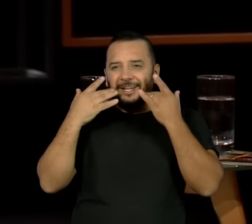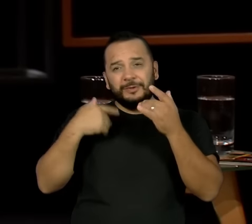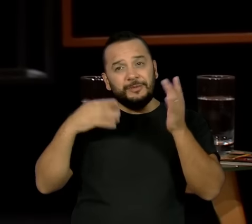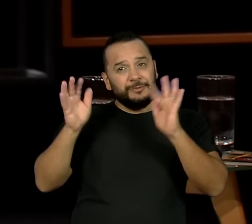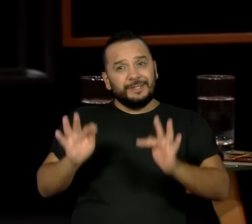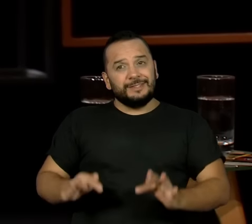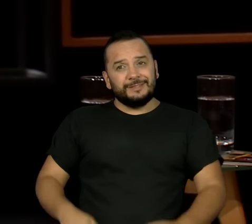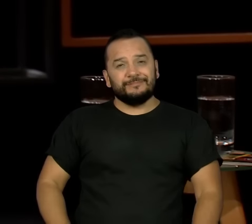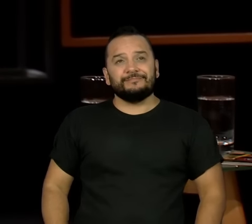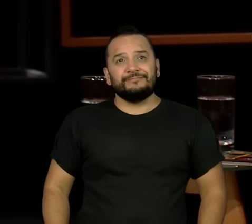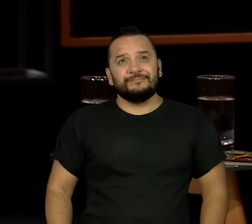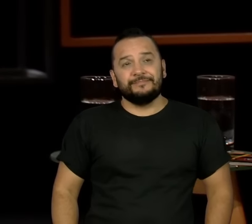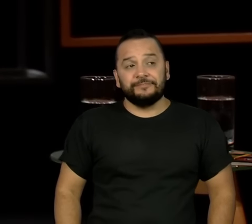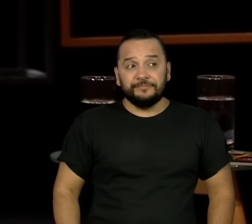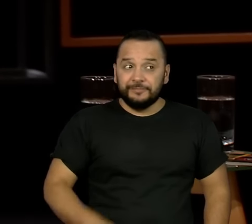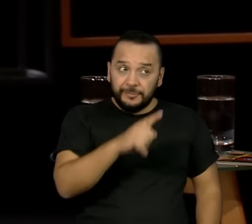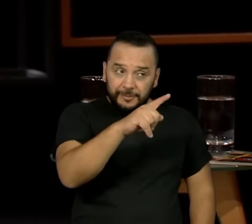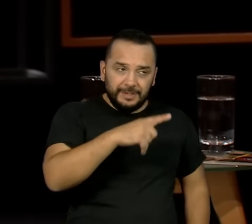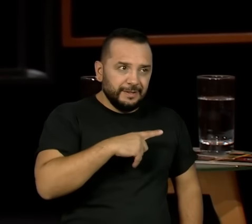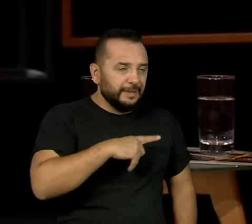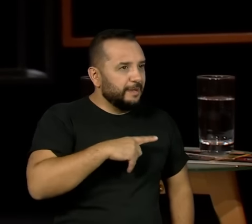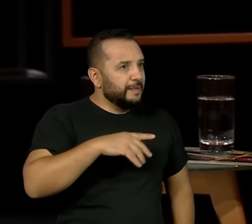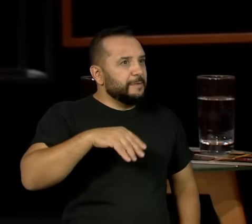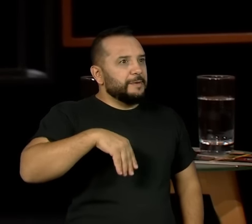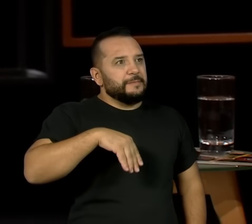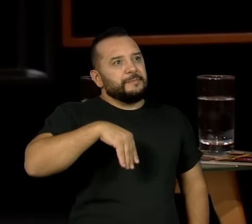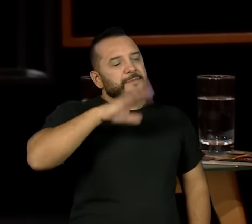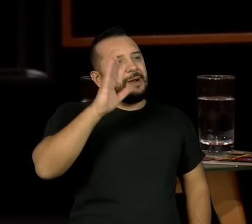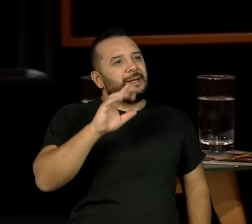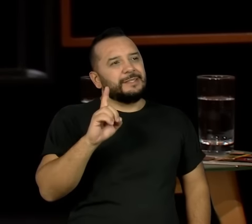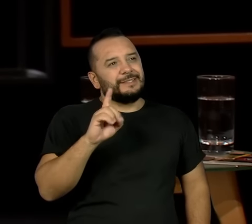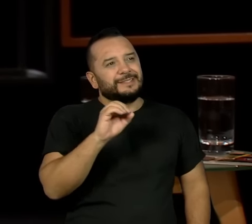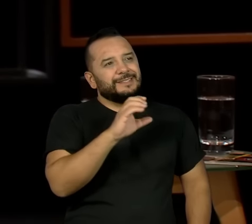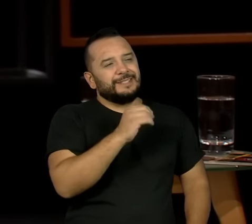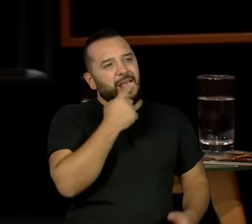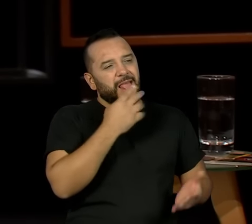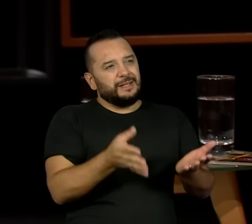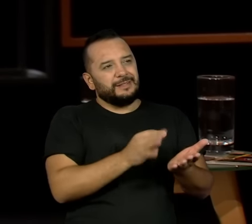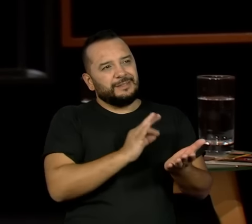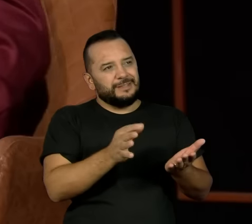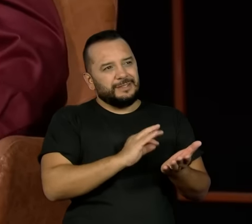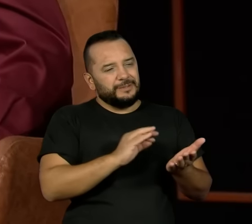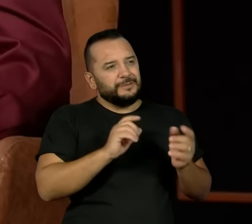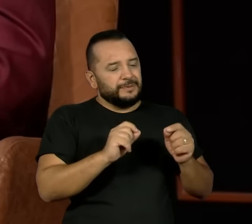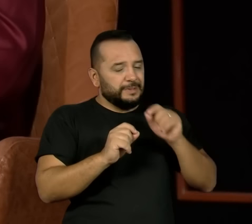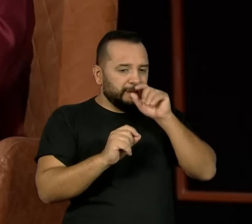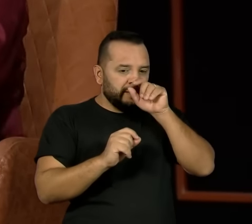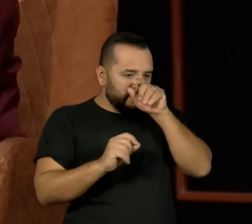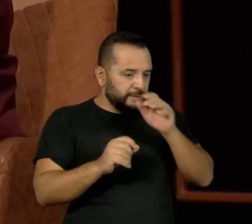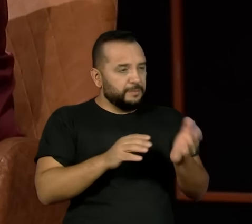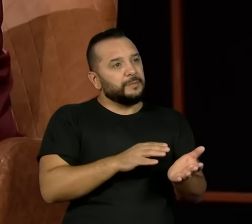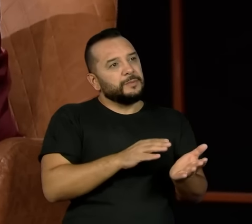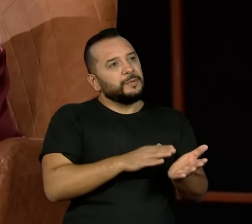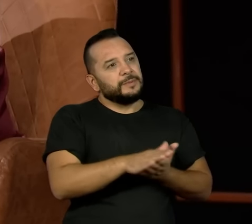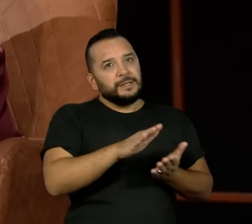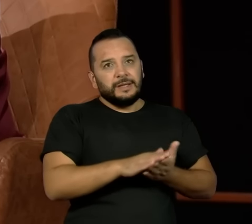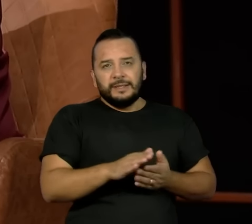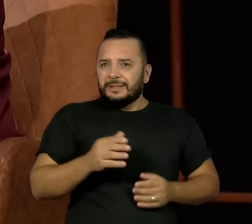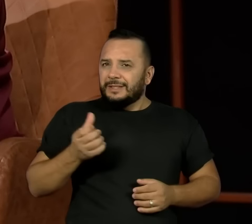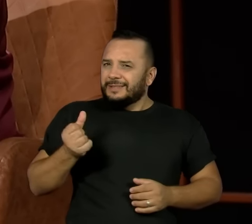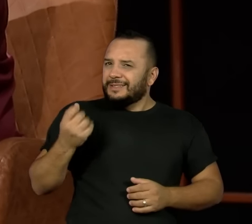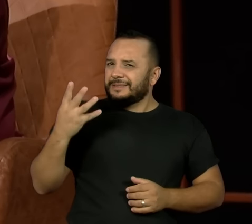Agora, Pedro, você tem mais de 100 de livros publicados. Você conta? Estamos em 140,